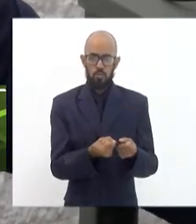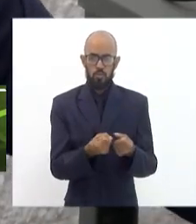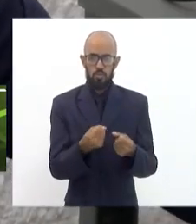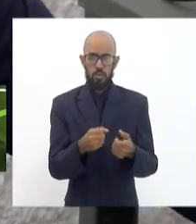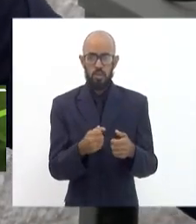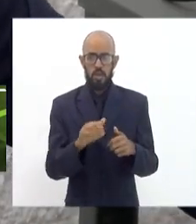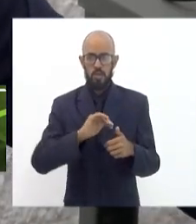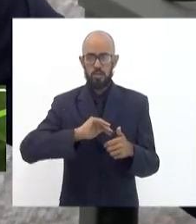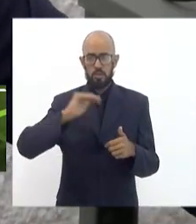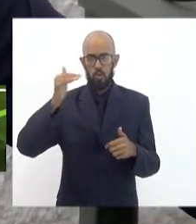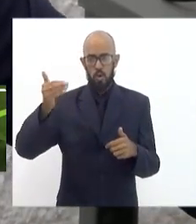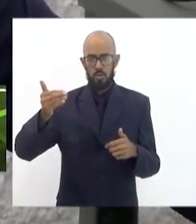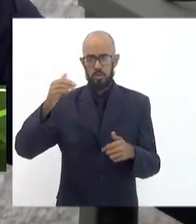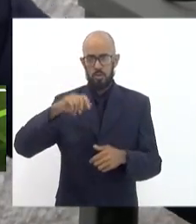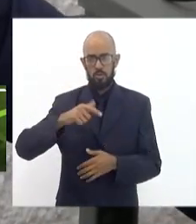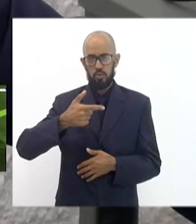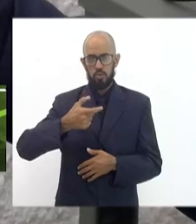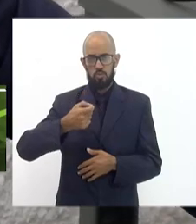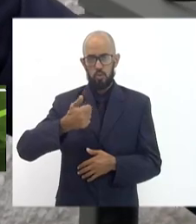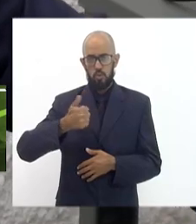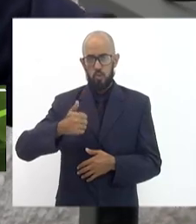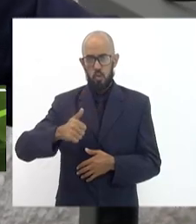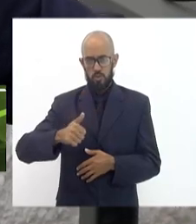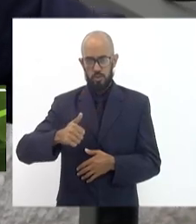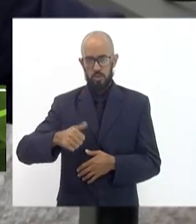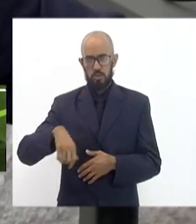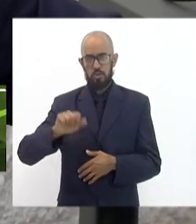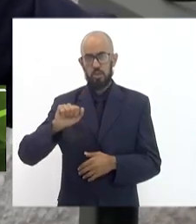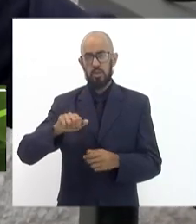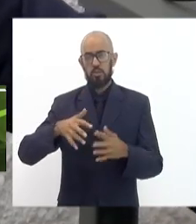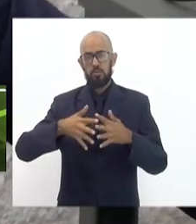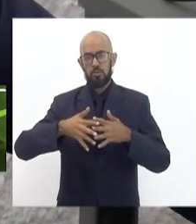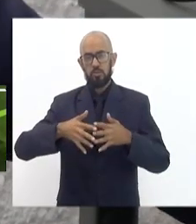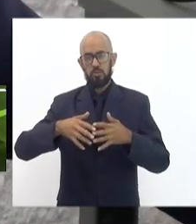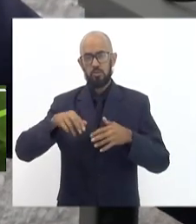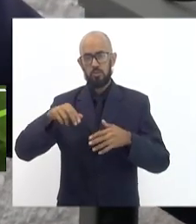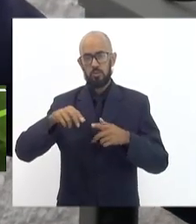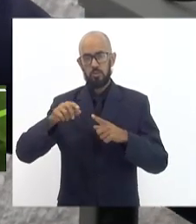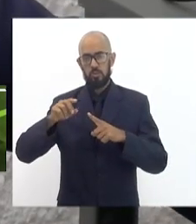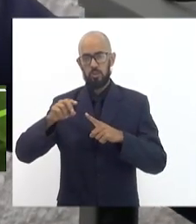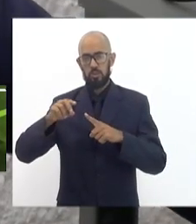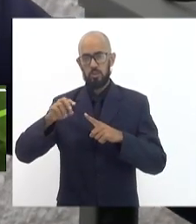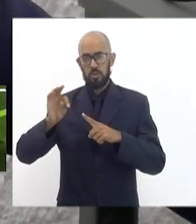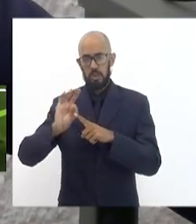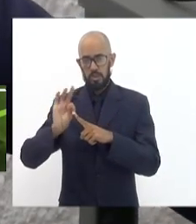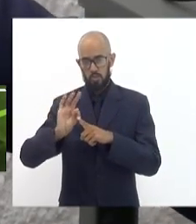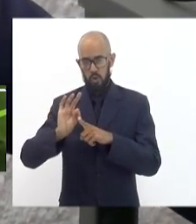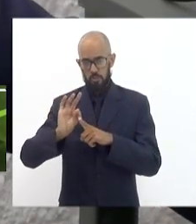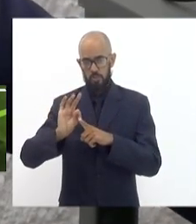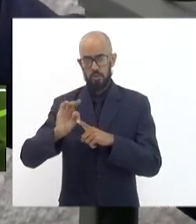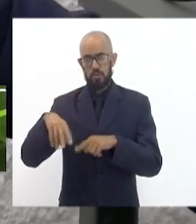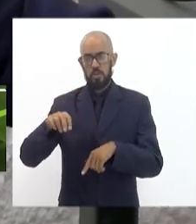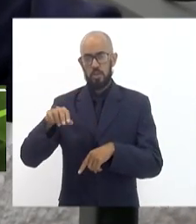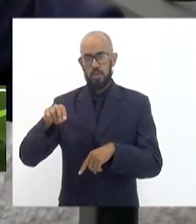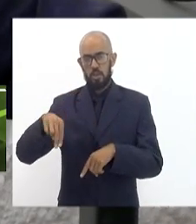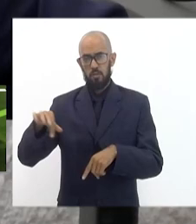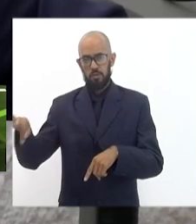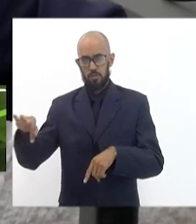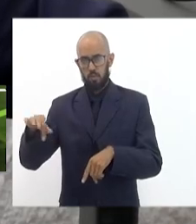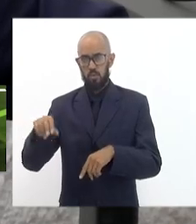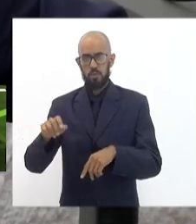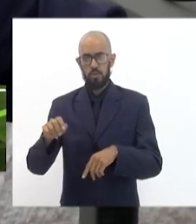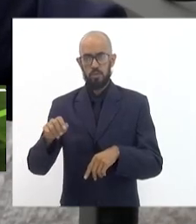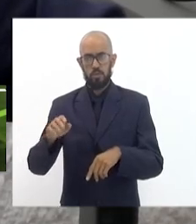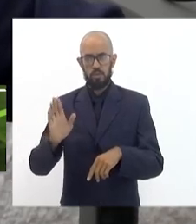2011 estão todas as encostas de Teresópolis todas as encostas de Friburgo nós estamos tocando as obras estamos